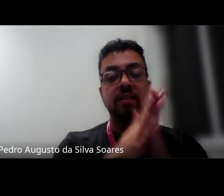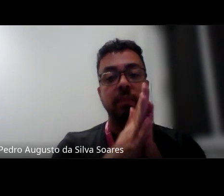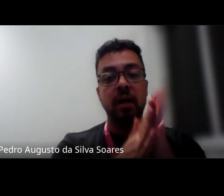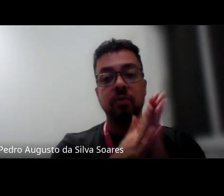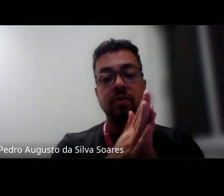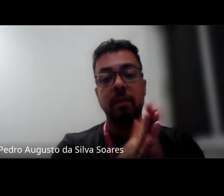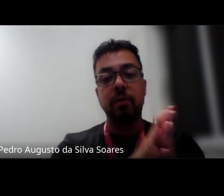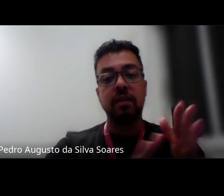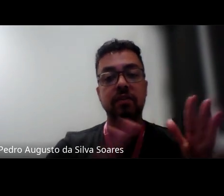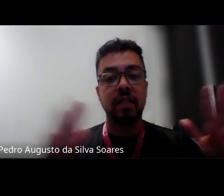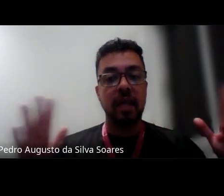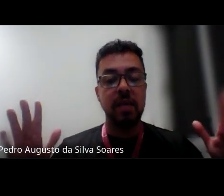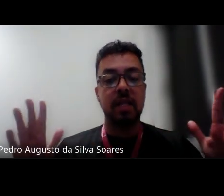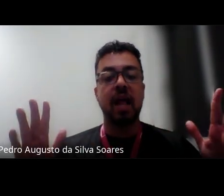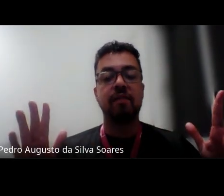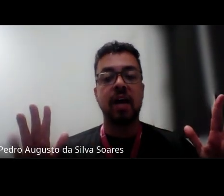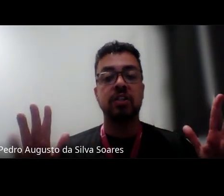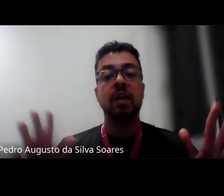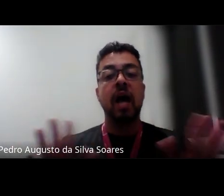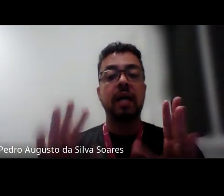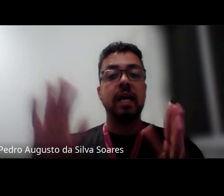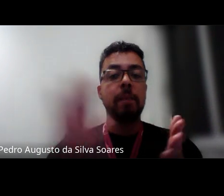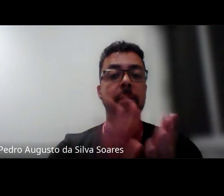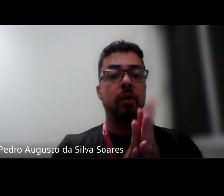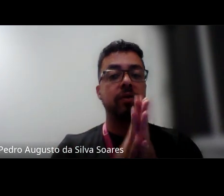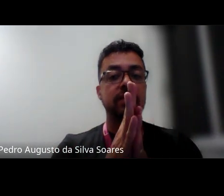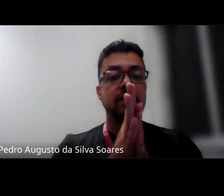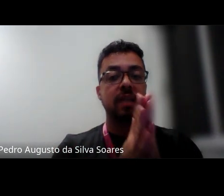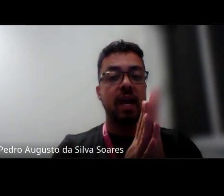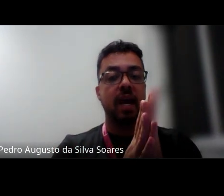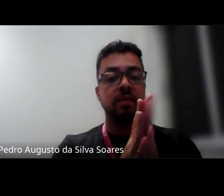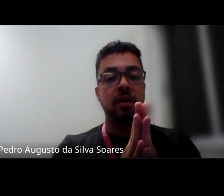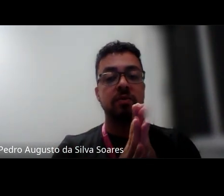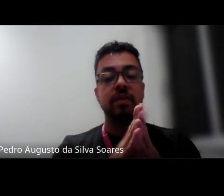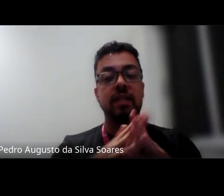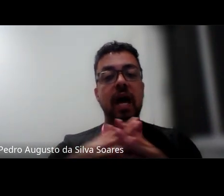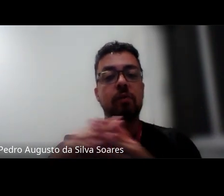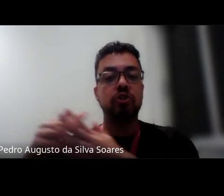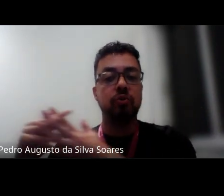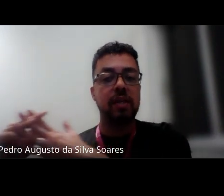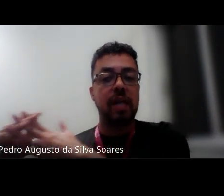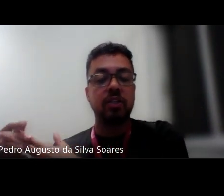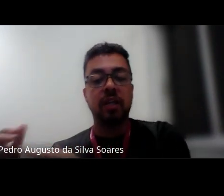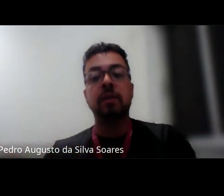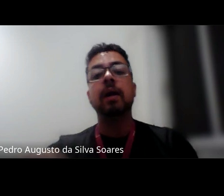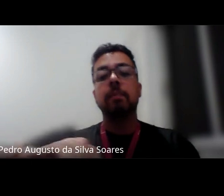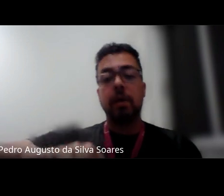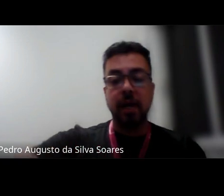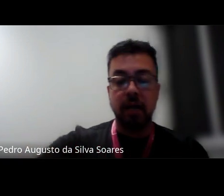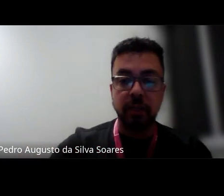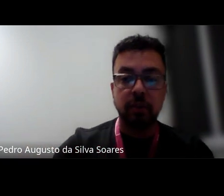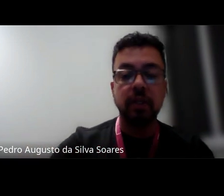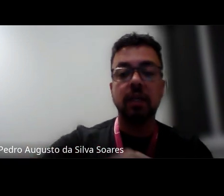lavar as mãos, depois que você termina a lavagem, aquele papel que você seca as mãos, você dá continuidade nele